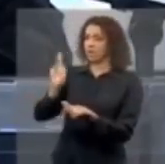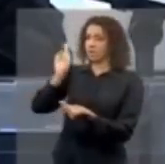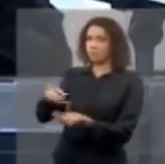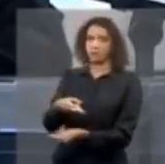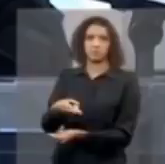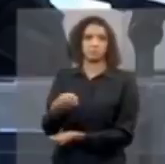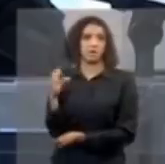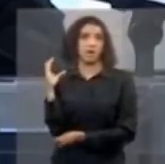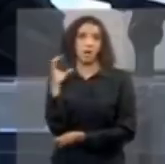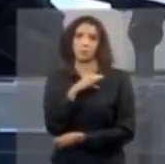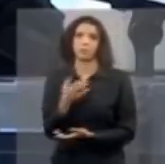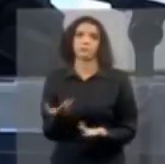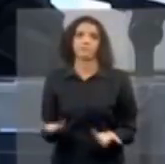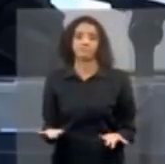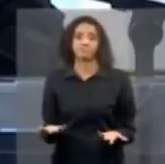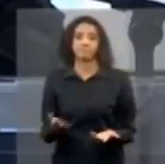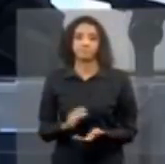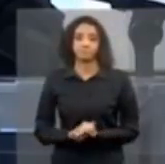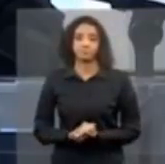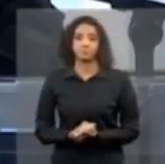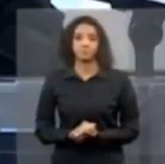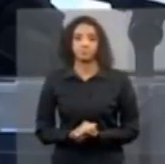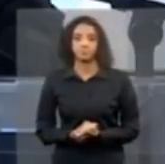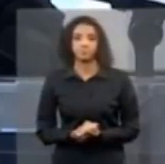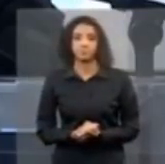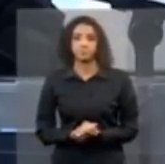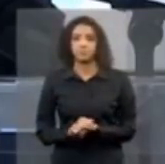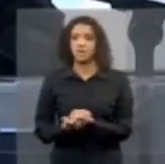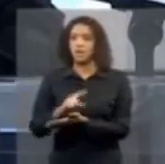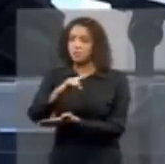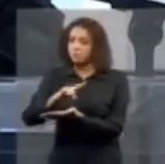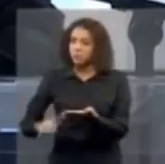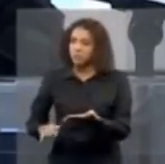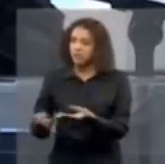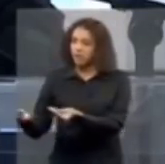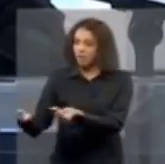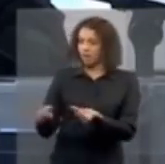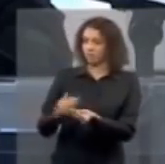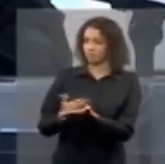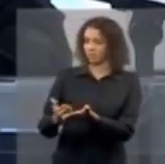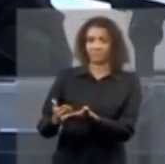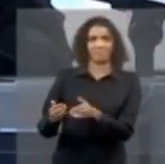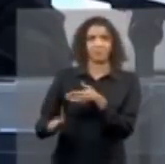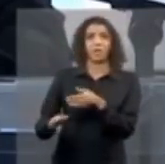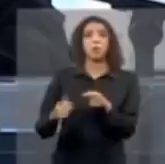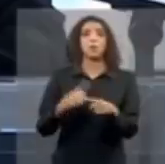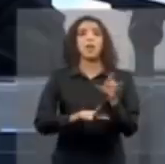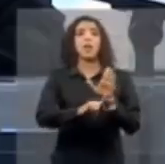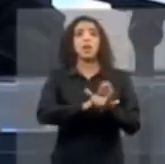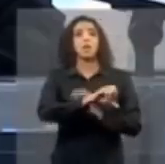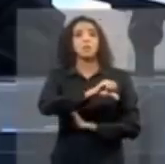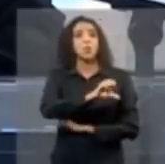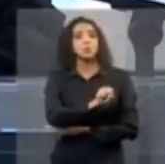plano e imediatamente. A petição inicial é inepta, porque a Lei